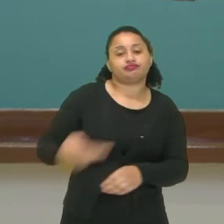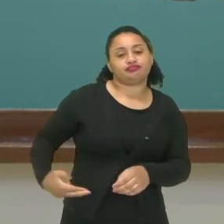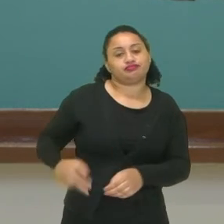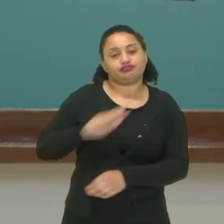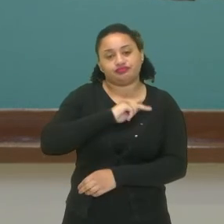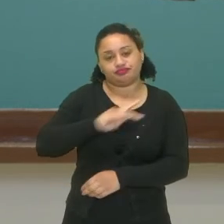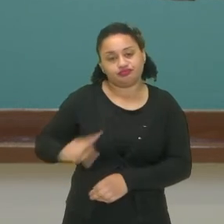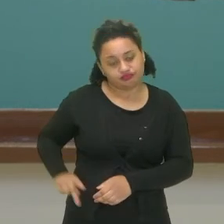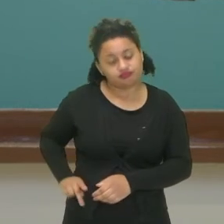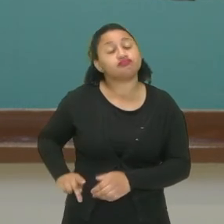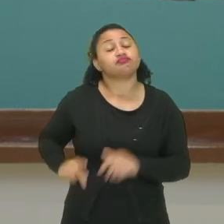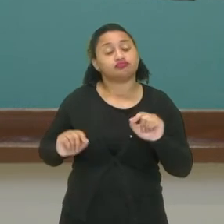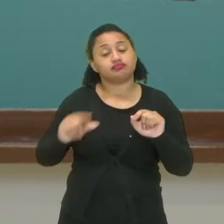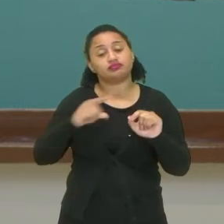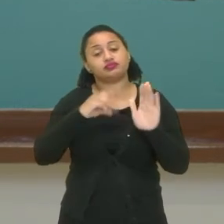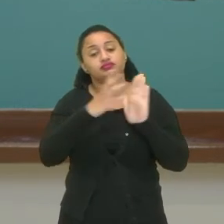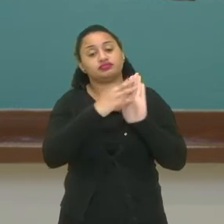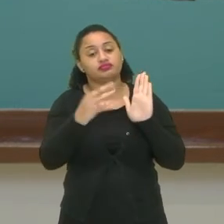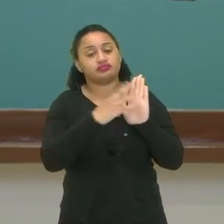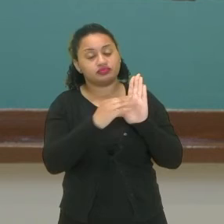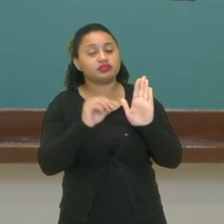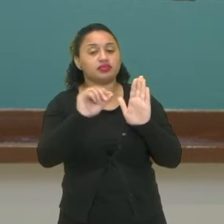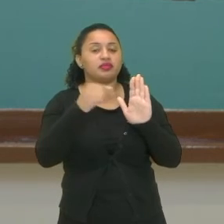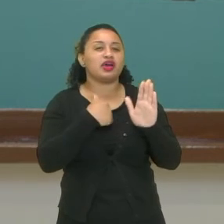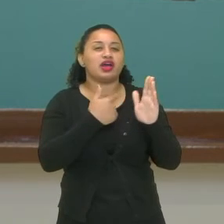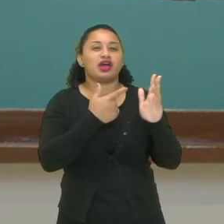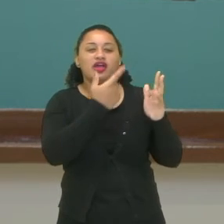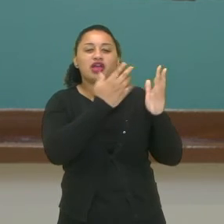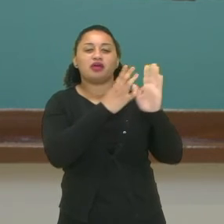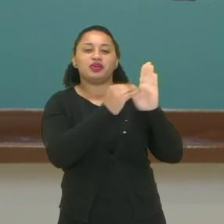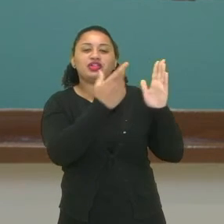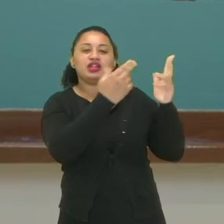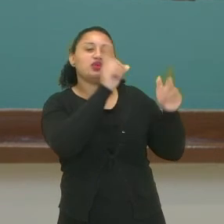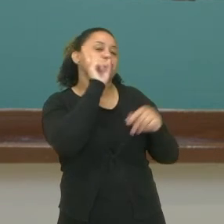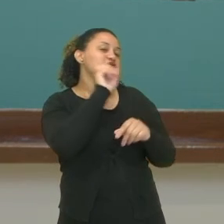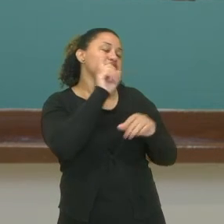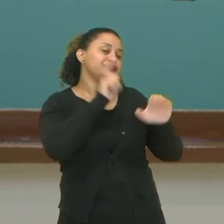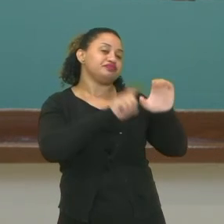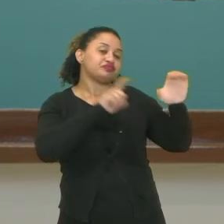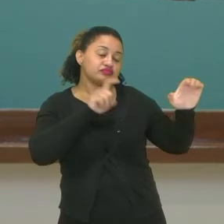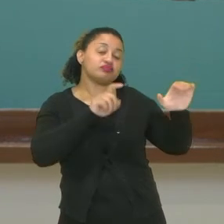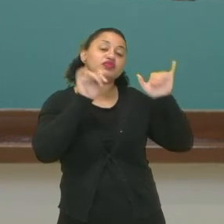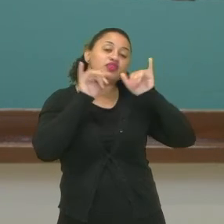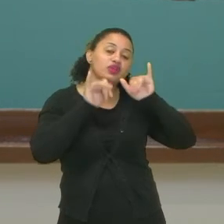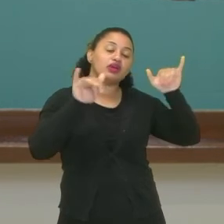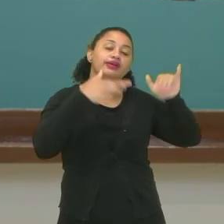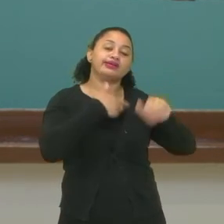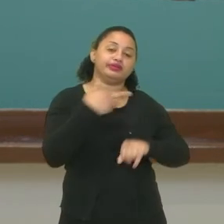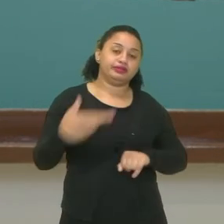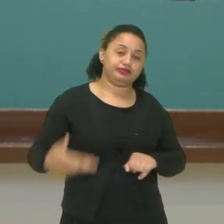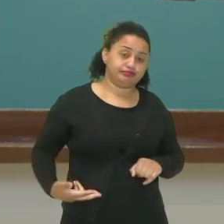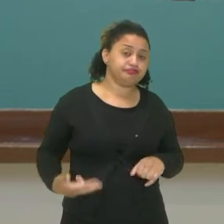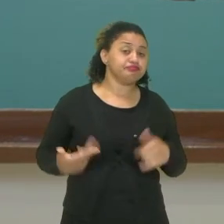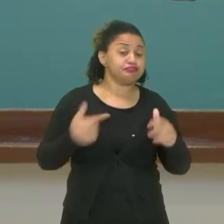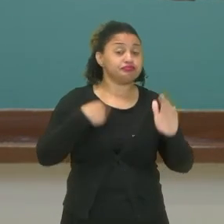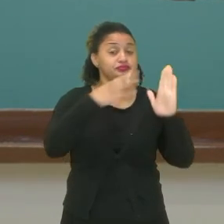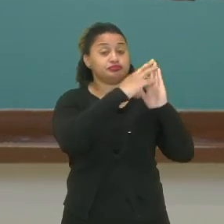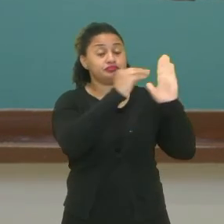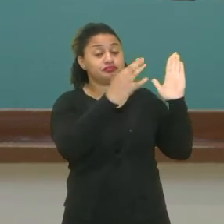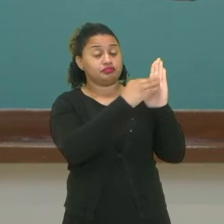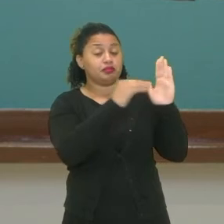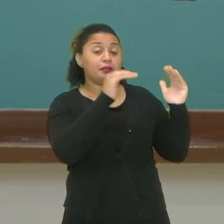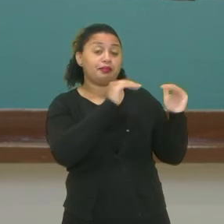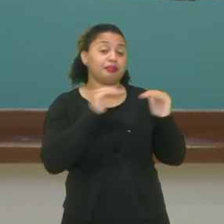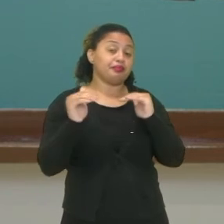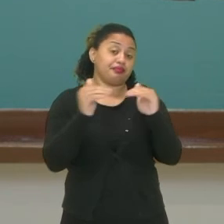presidencialista, seguindo o modelo norte-americano, que fizeram a independência e proclamaram a república. Esse é o modelo, é o